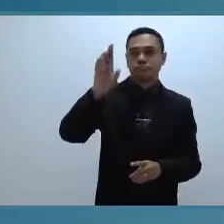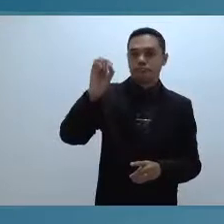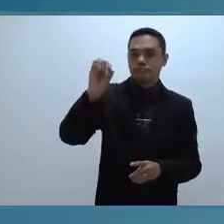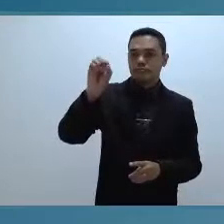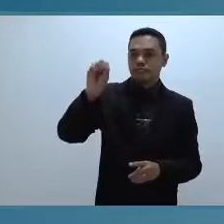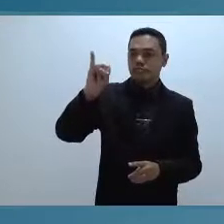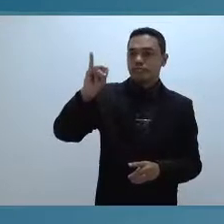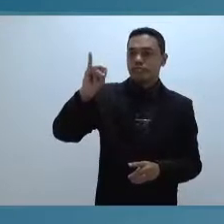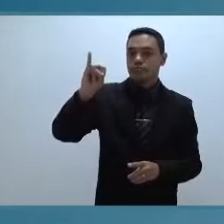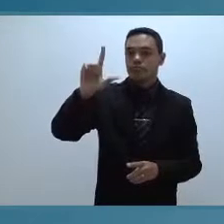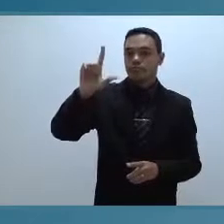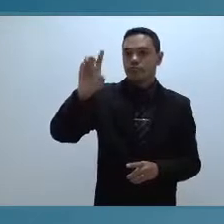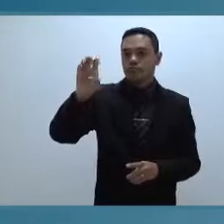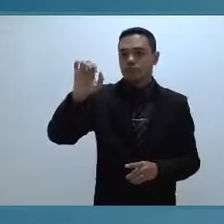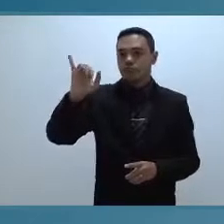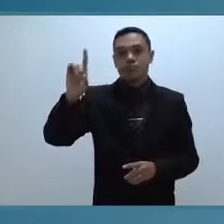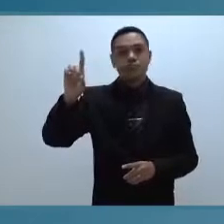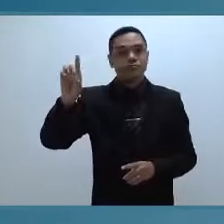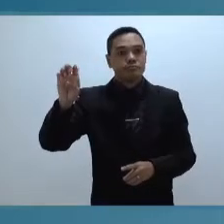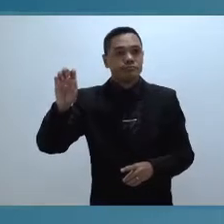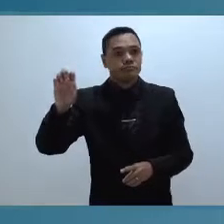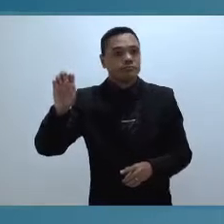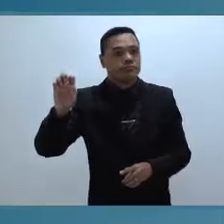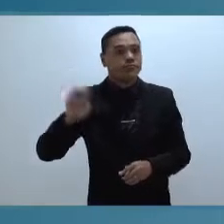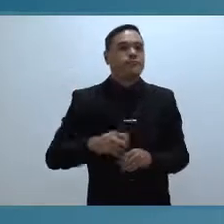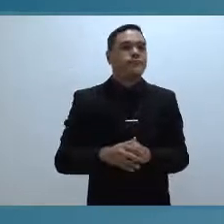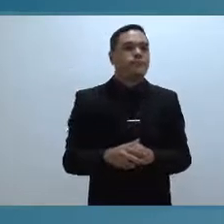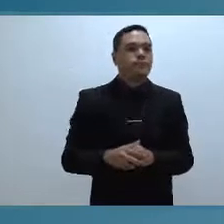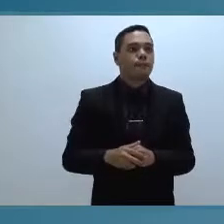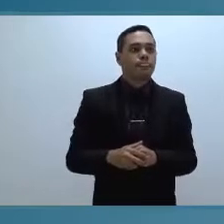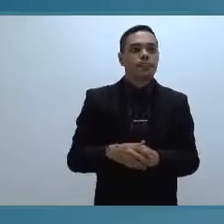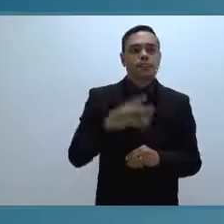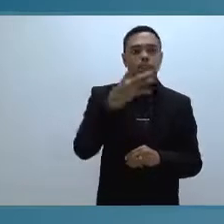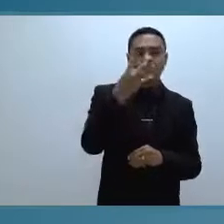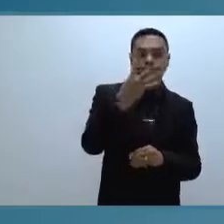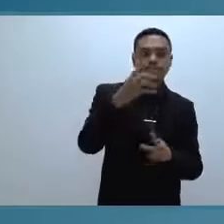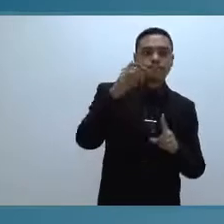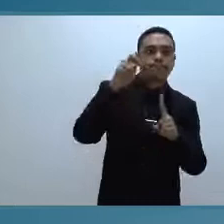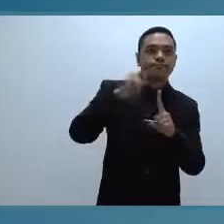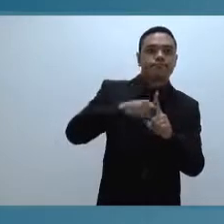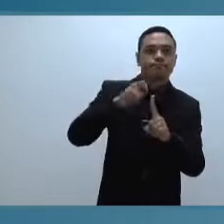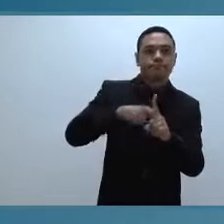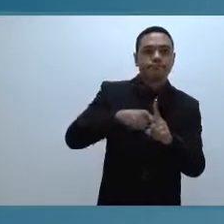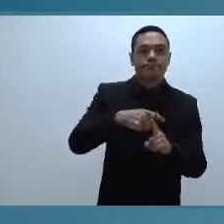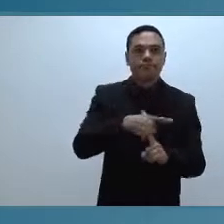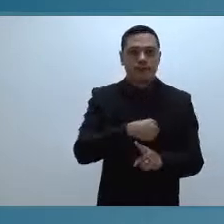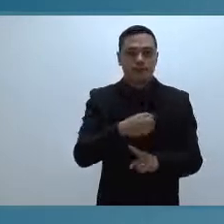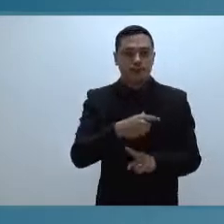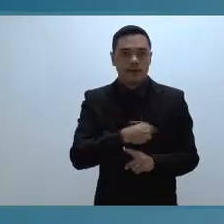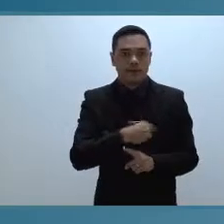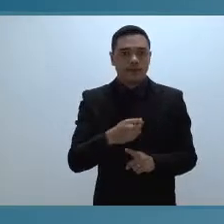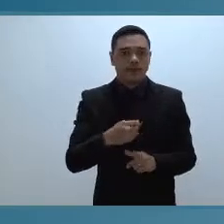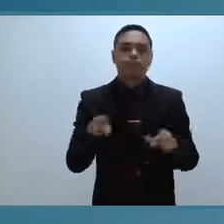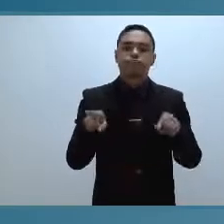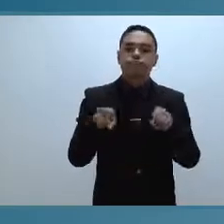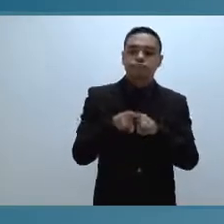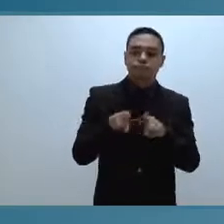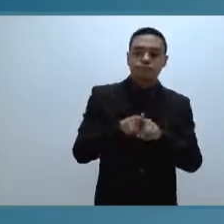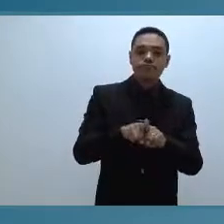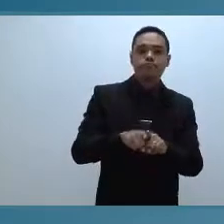Em 4/8 foi encaminhado à própria corregedoria, em